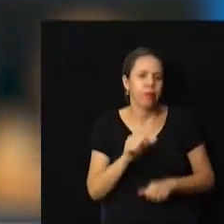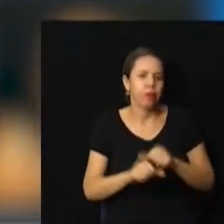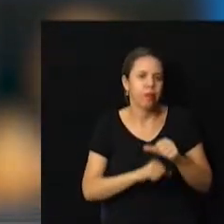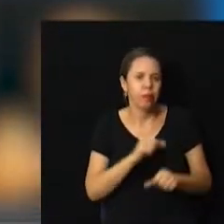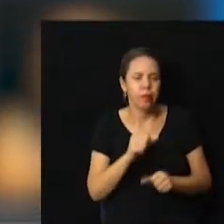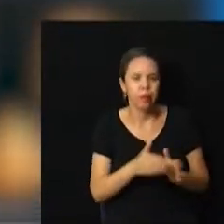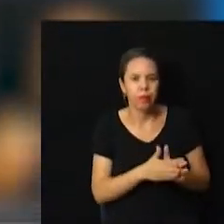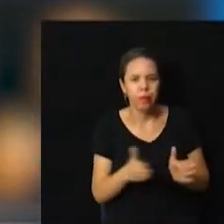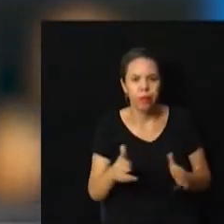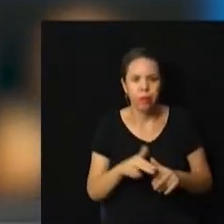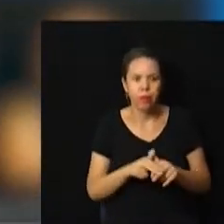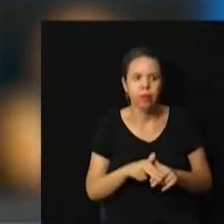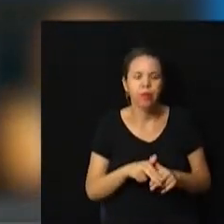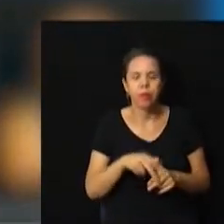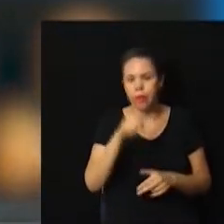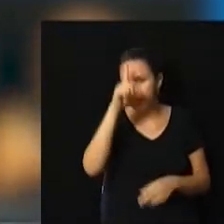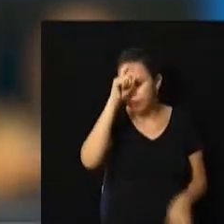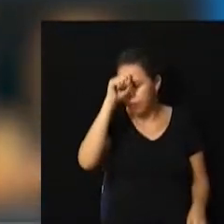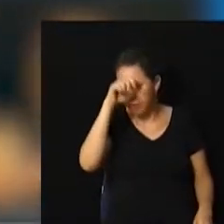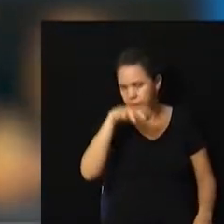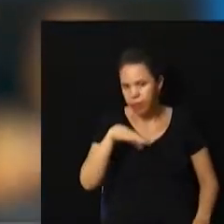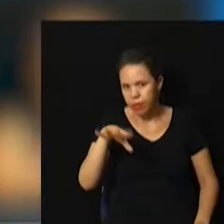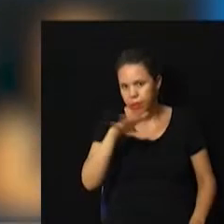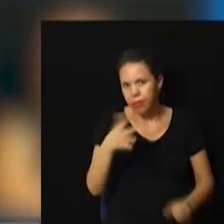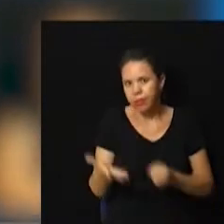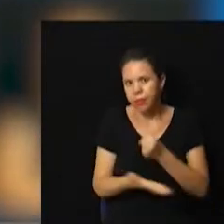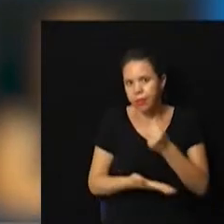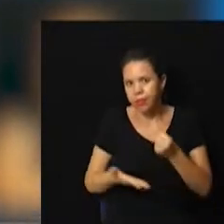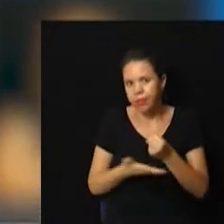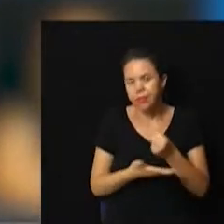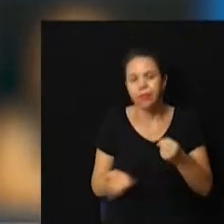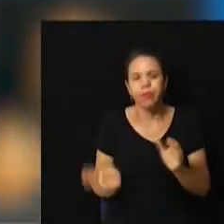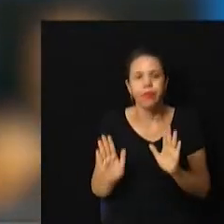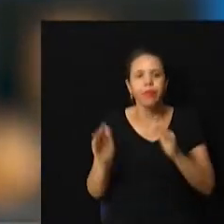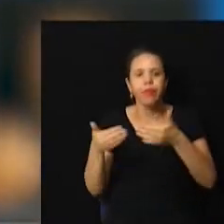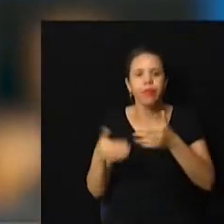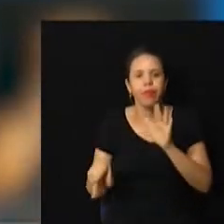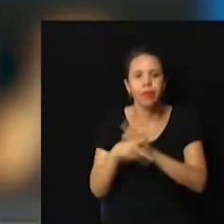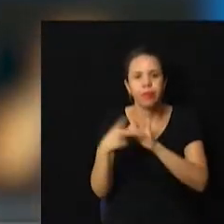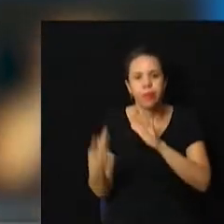e distorcendo um pouco a função da rede hospitalar, quer dizer, basicamente ela ficou